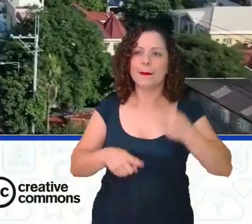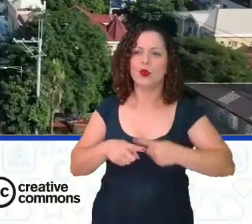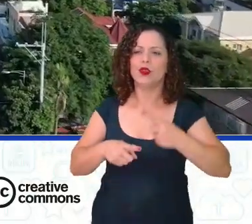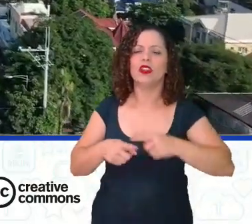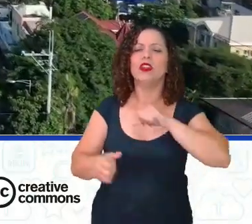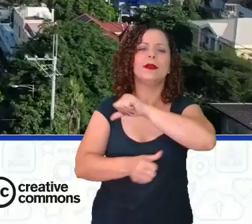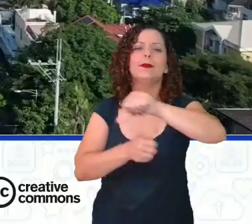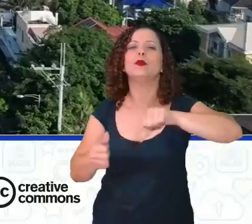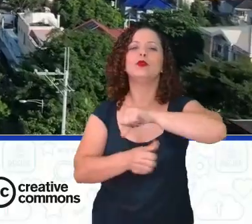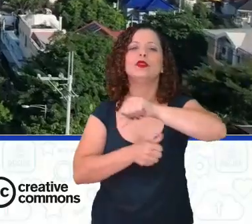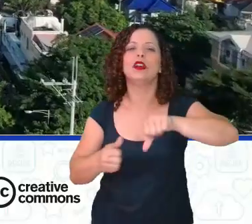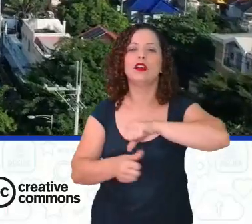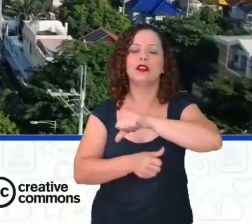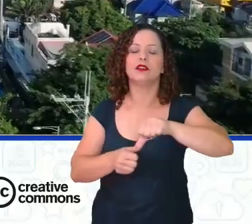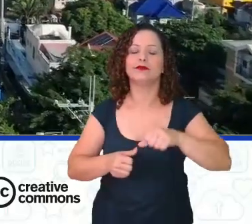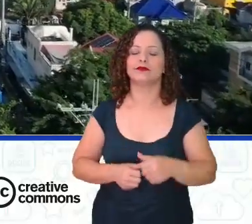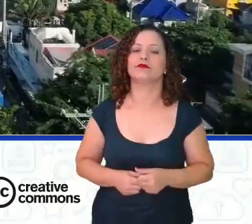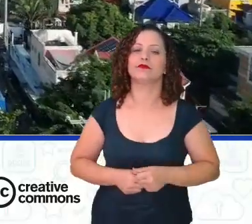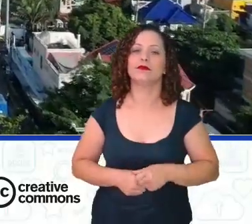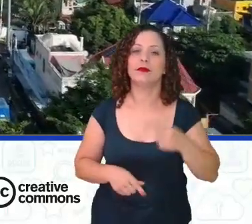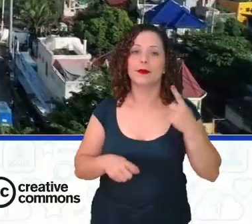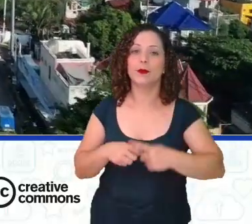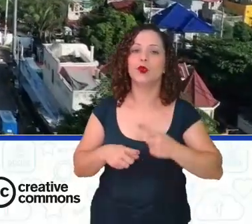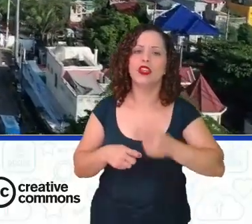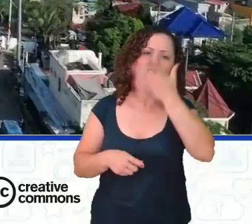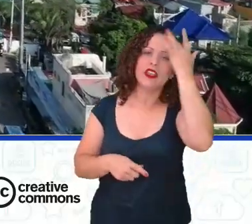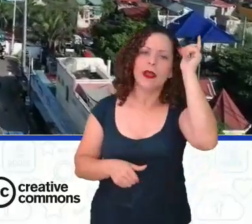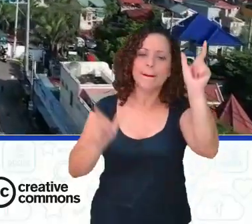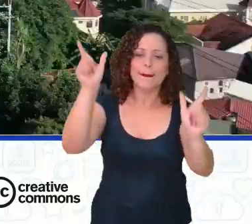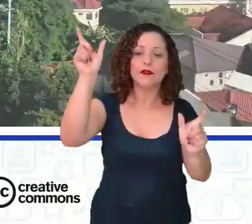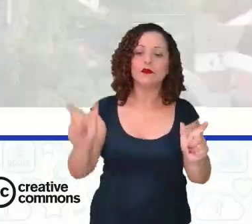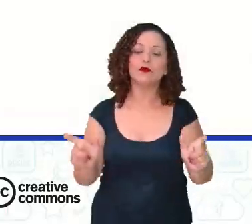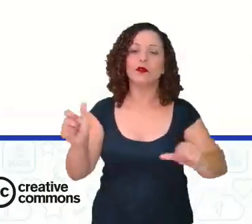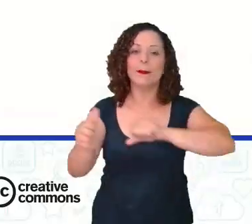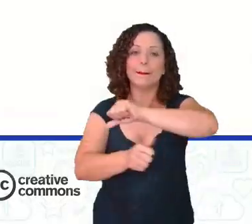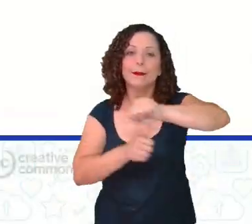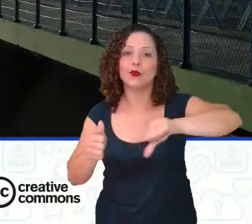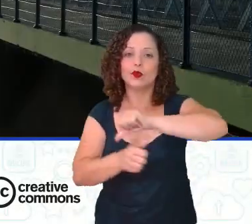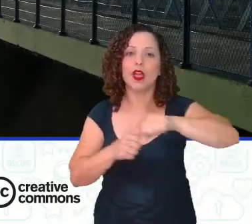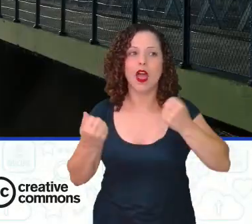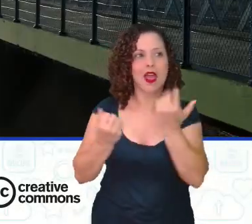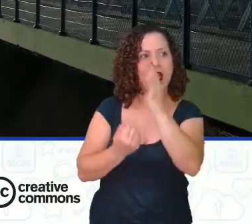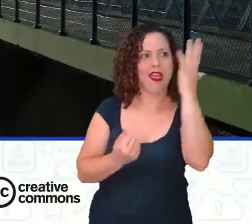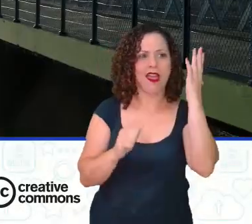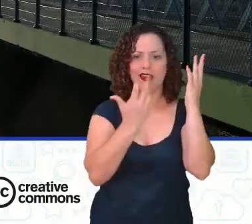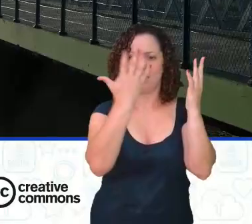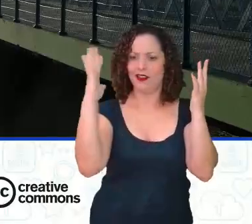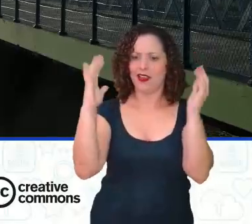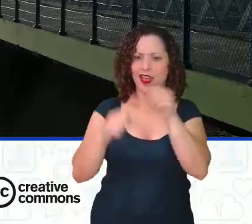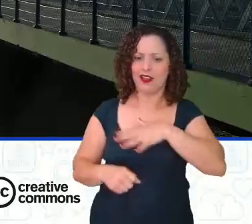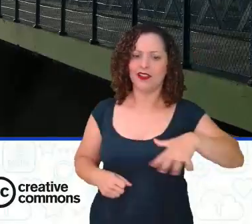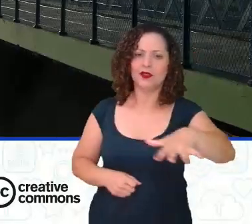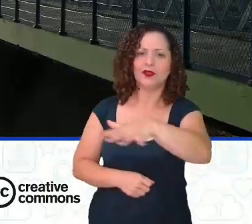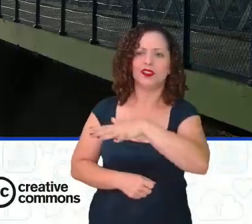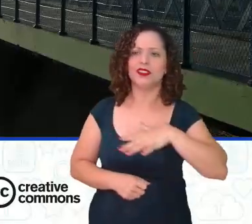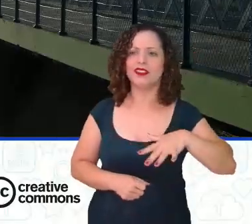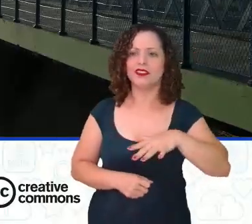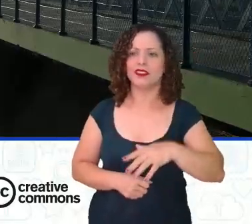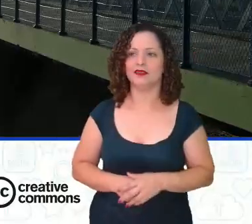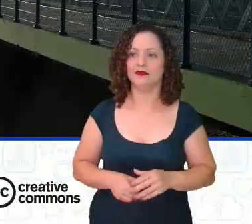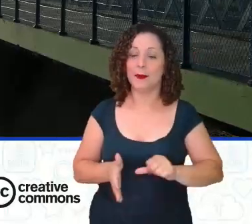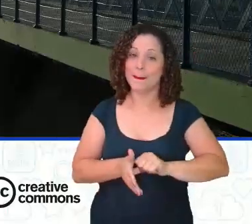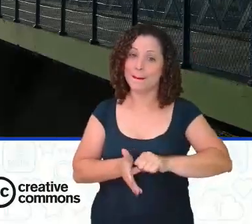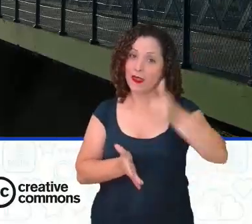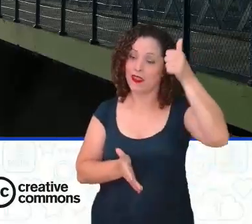meio ambiente? Por que é que o ser humano ele muda o meio ambiente? Olha aqui a primeira